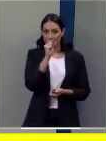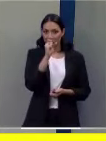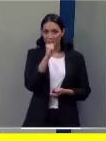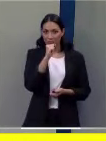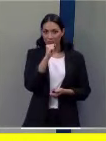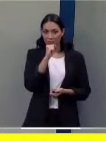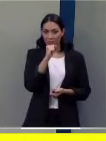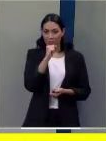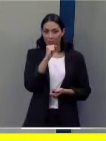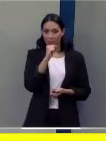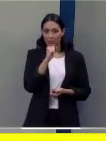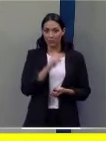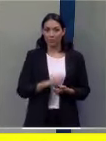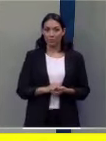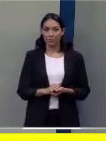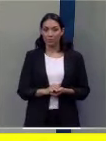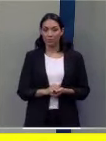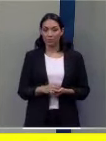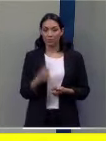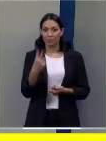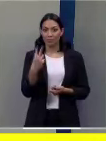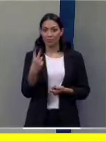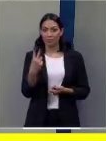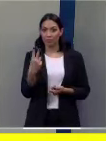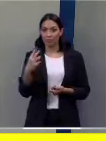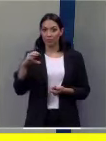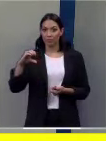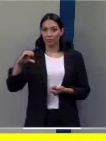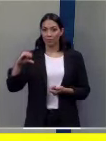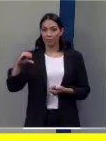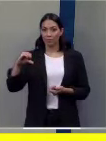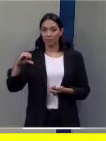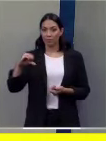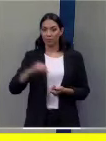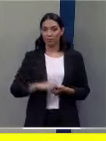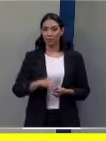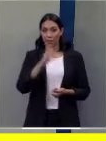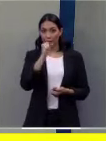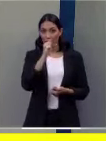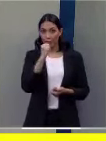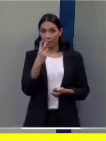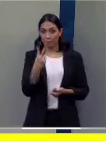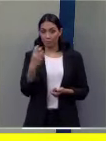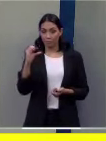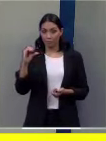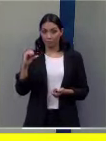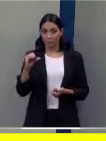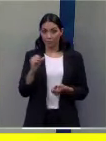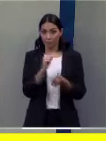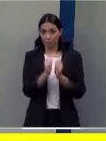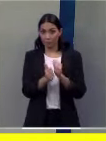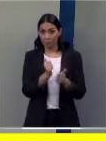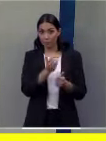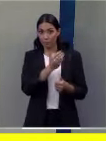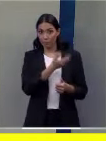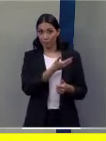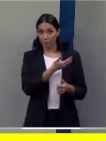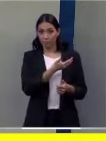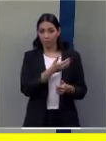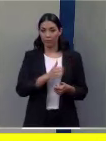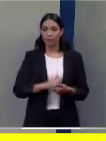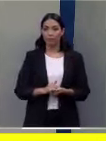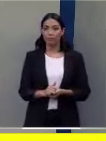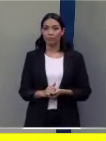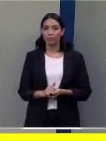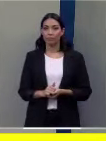laranja, número 29. Laranja, número 29. E o time